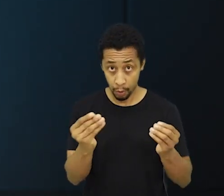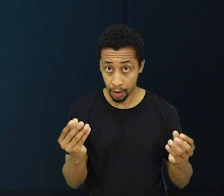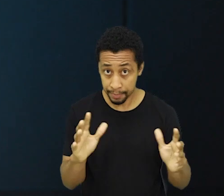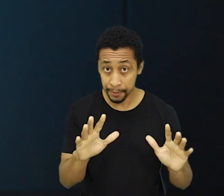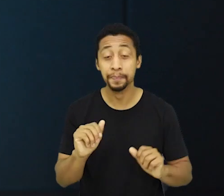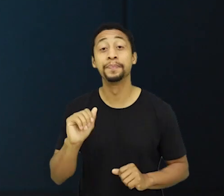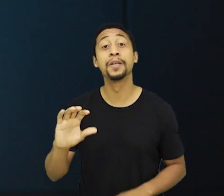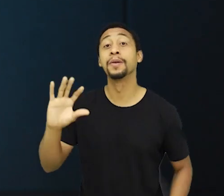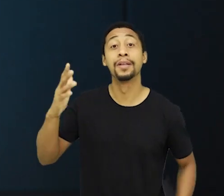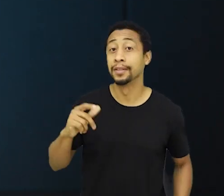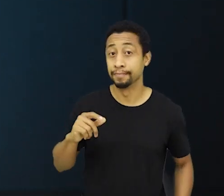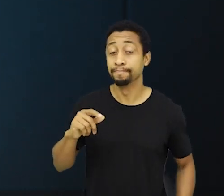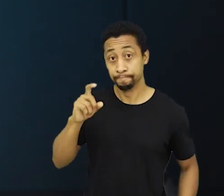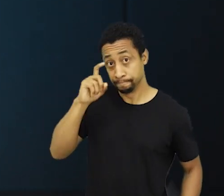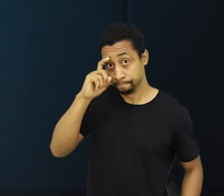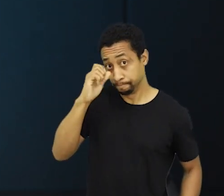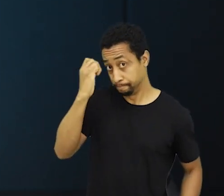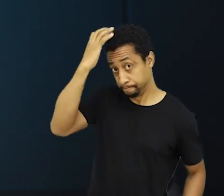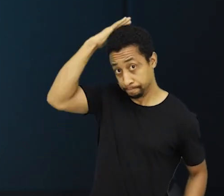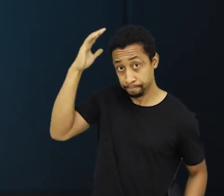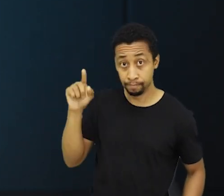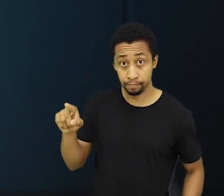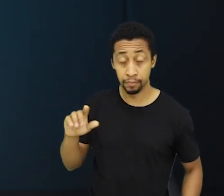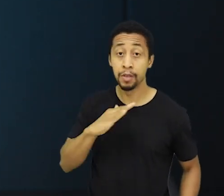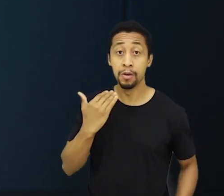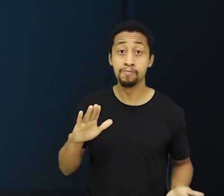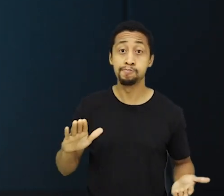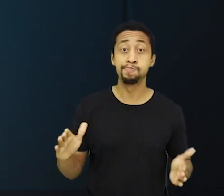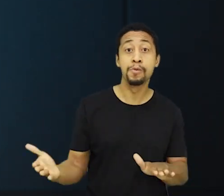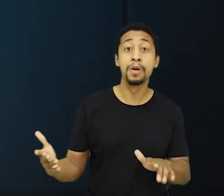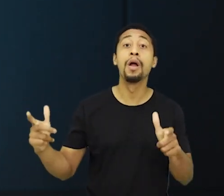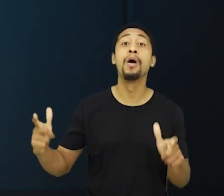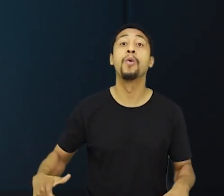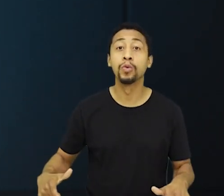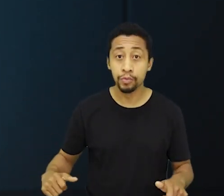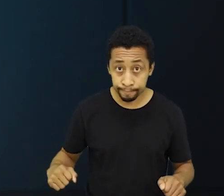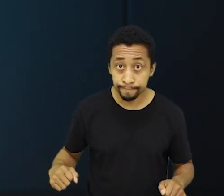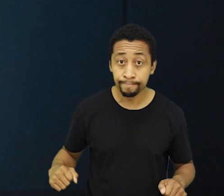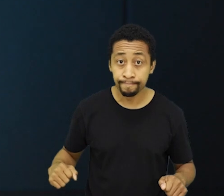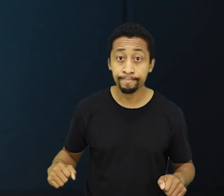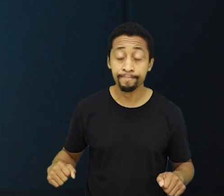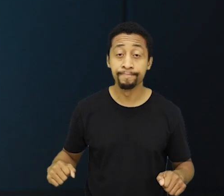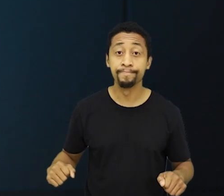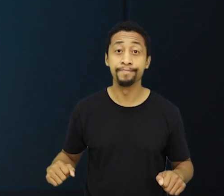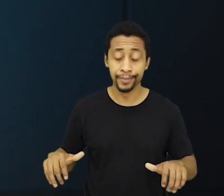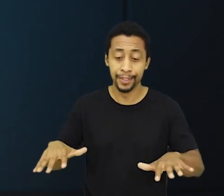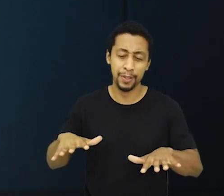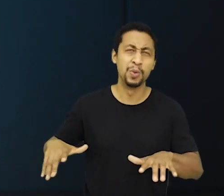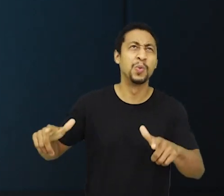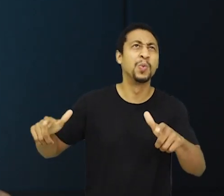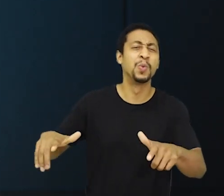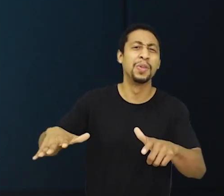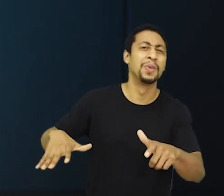Vladimir Herzog morreu nas dependências de um destacamento